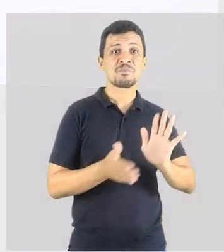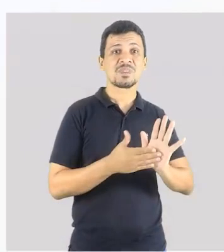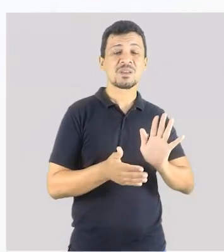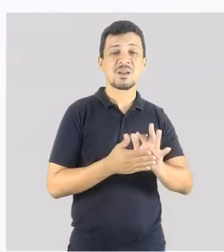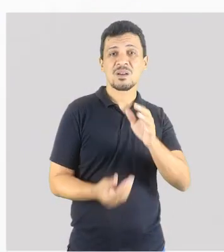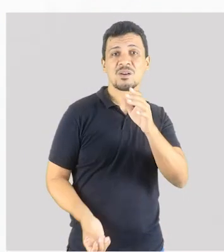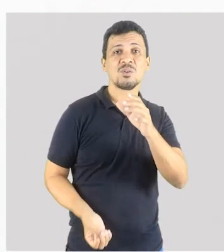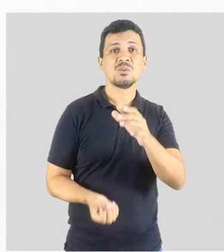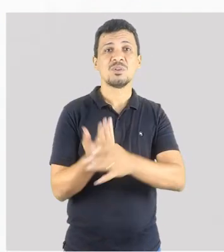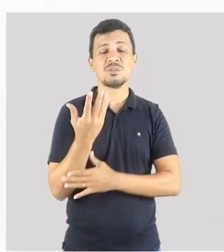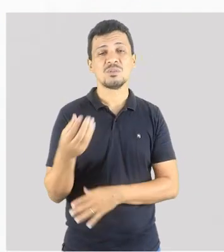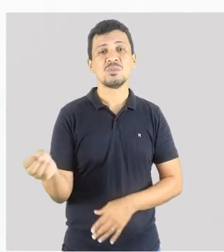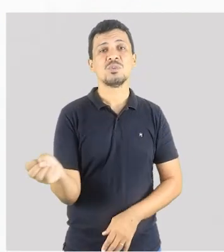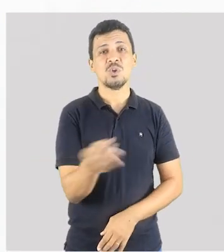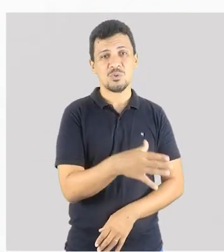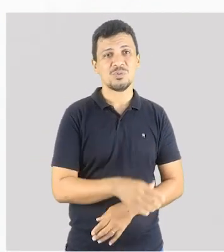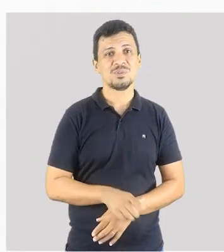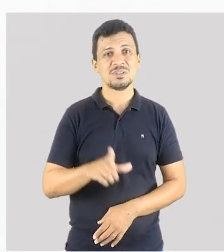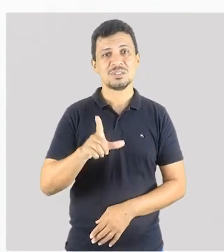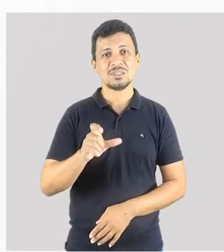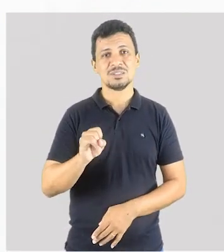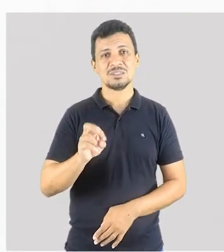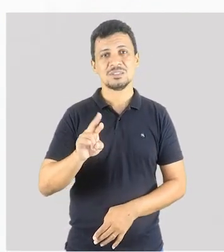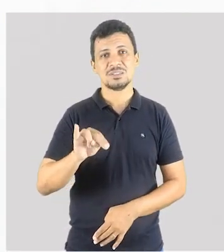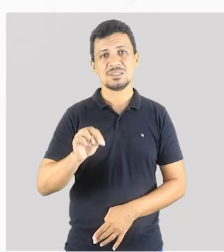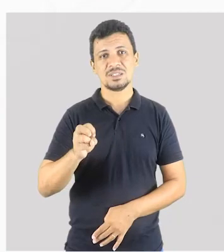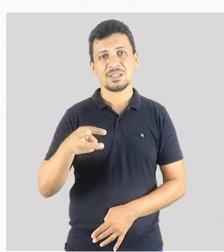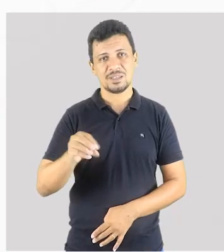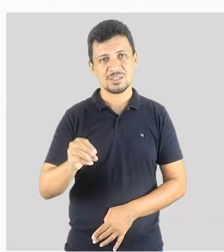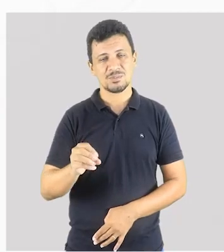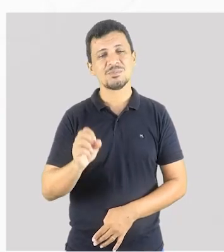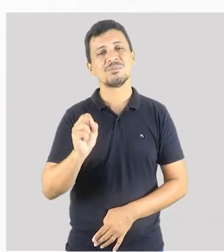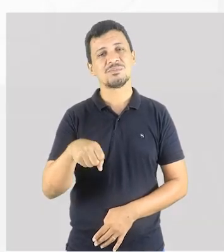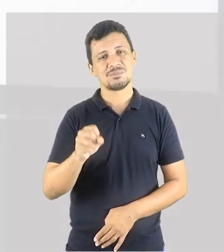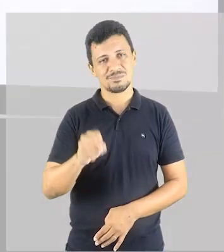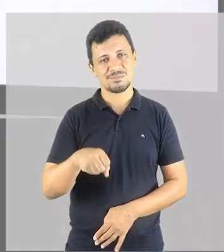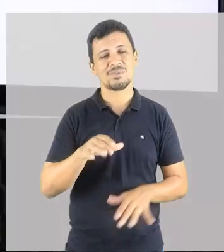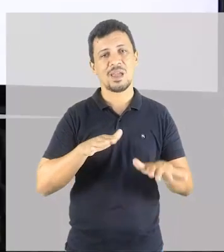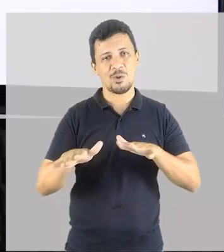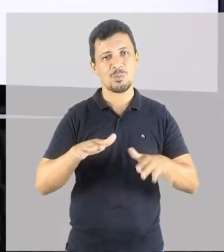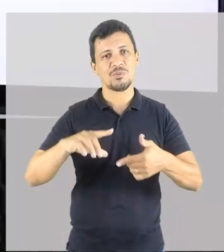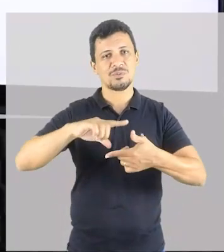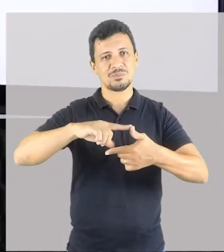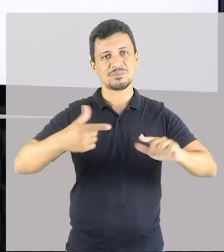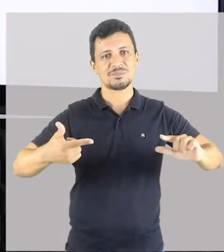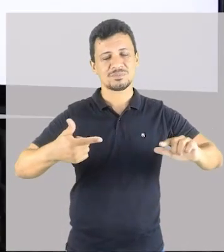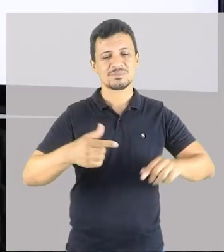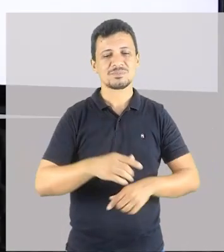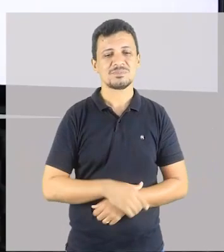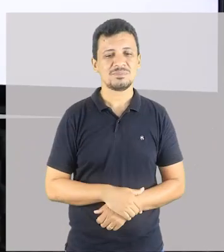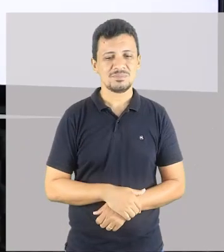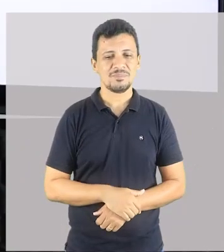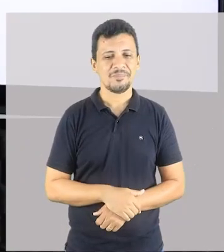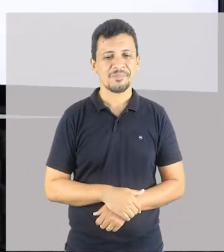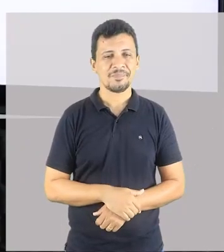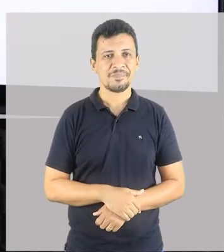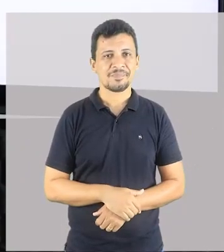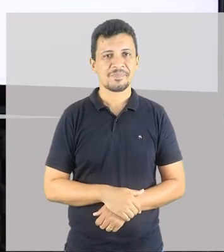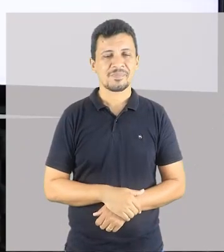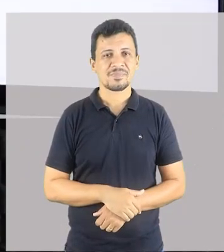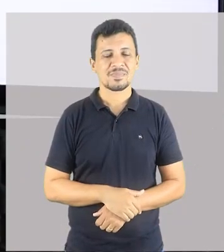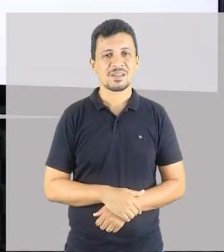criação de um novo lirismo? Sim, certo? E é exatamente isso o movimento modernista, tá? Então, ponto bem,